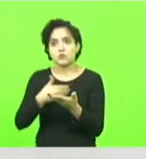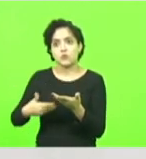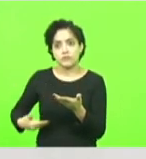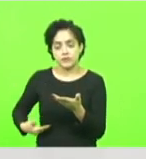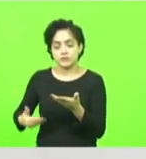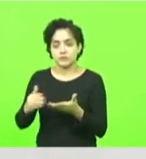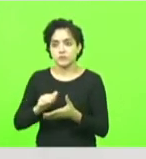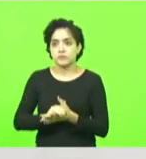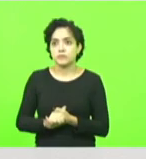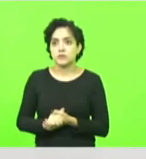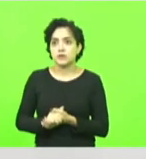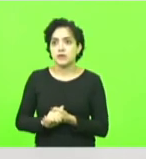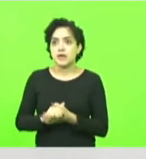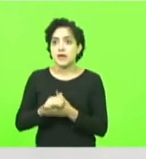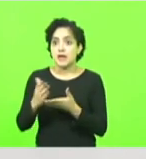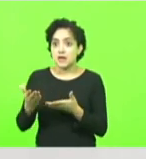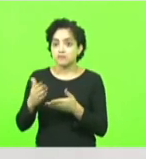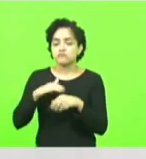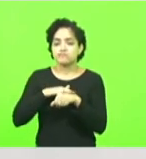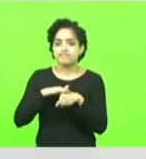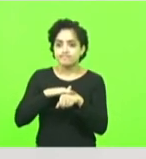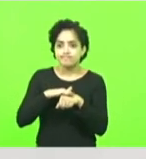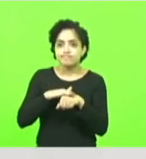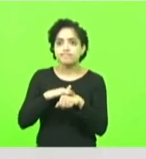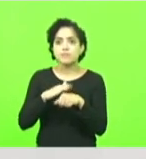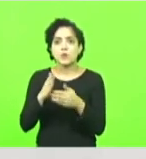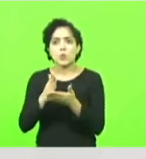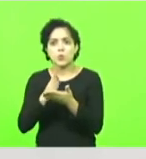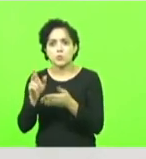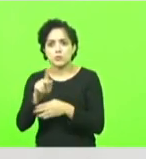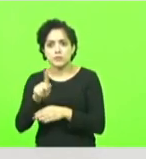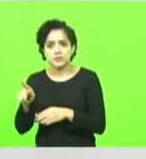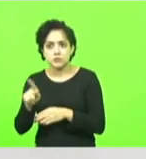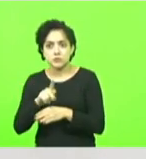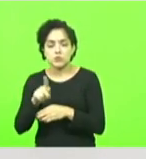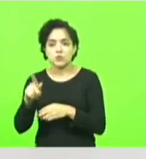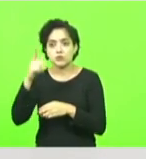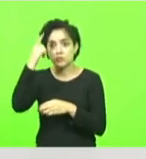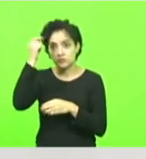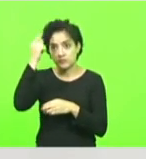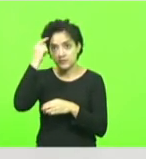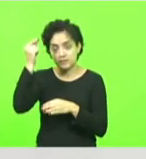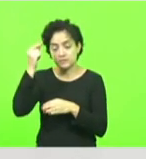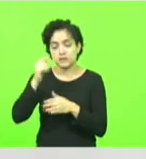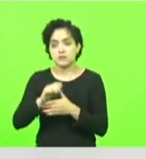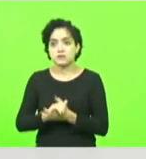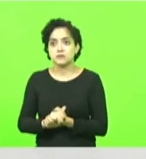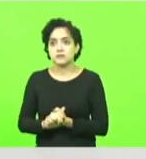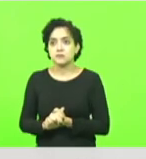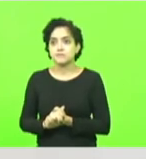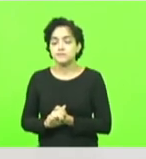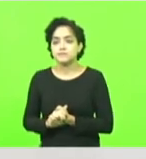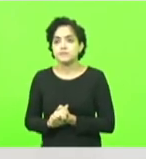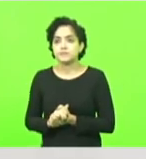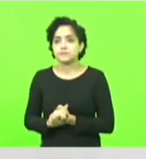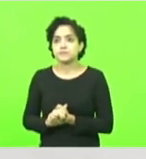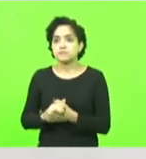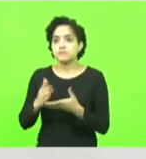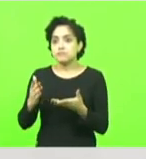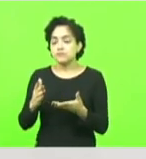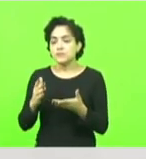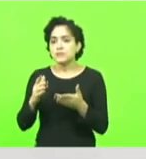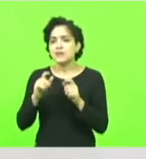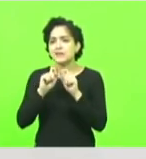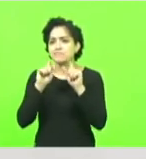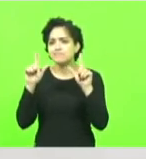missão. Nós conversamos com alguns professores das universidades aqui em Santa Catarina e nos chama muita